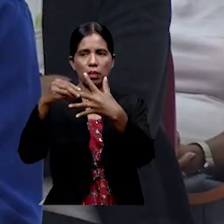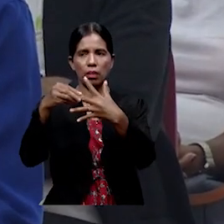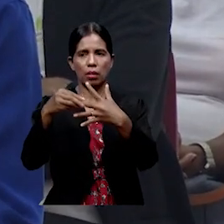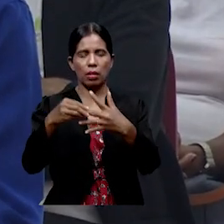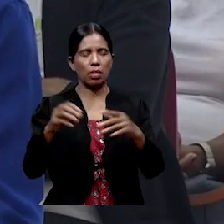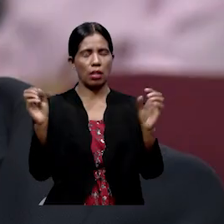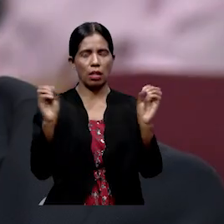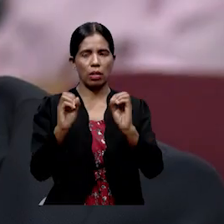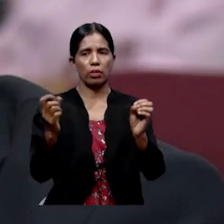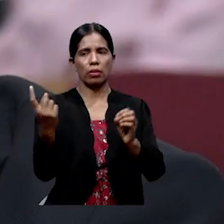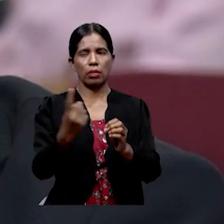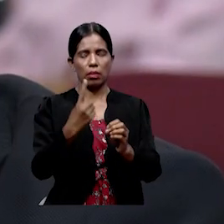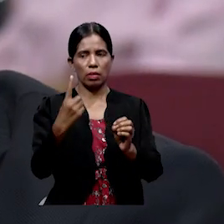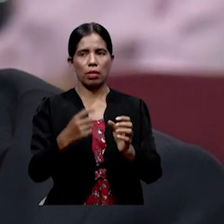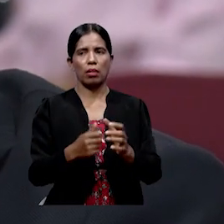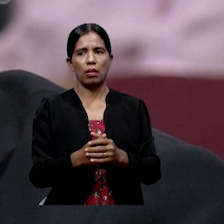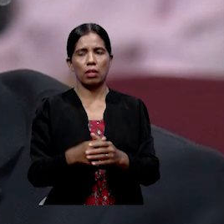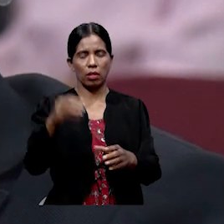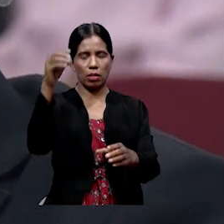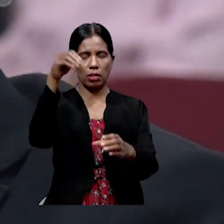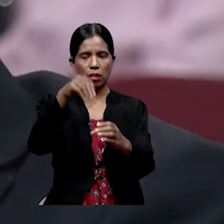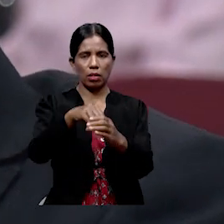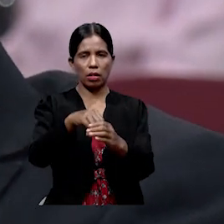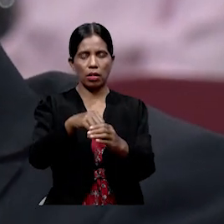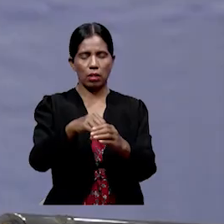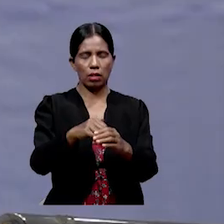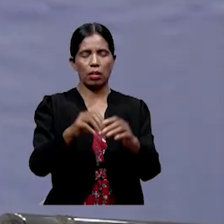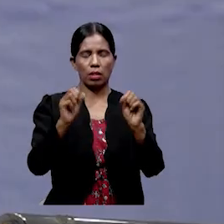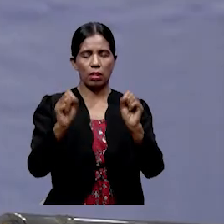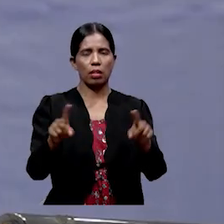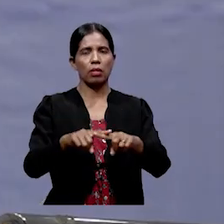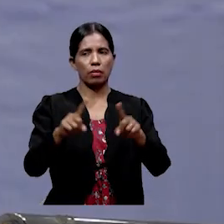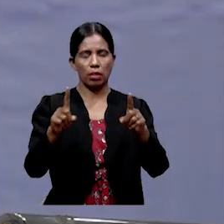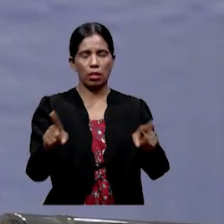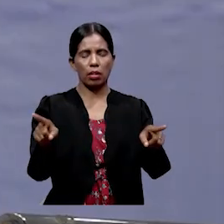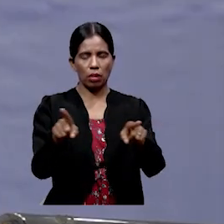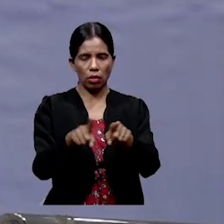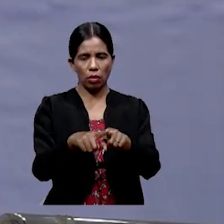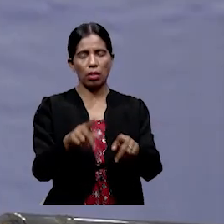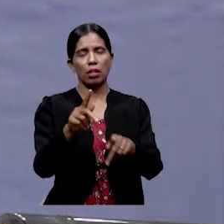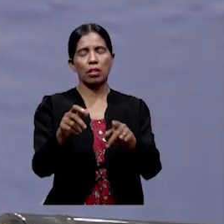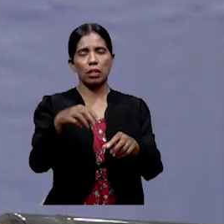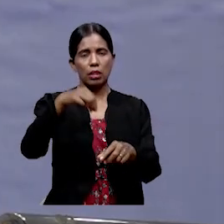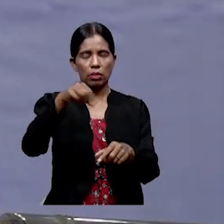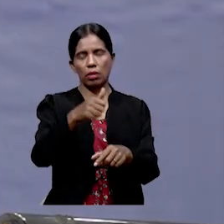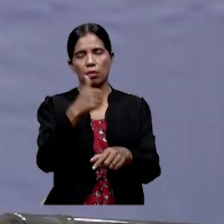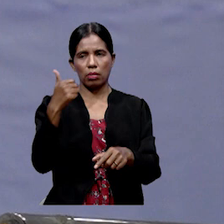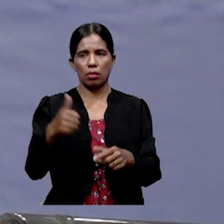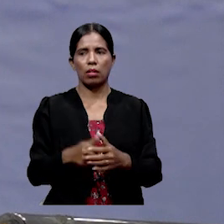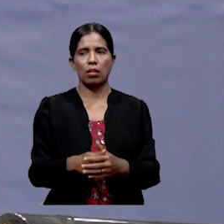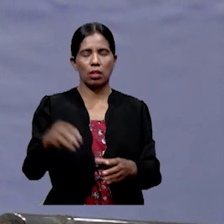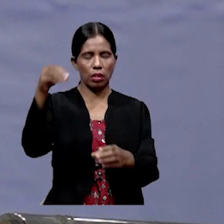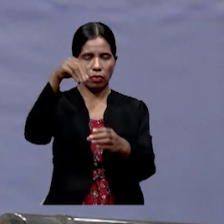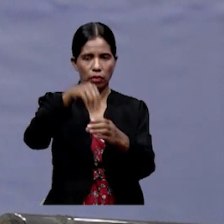hoje, tamba, nia la lava, lá nessa mocinha, o seu curulinha. E a neve envolve